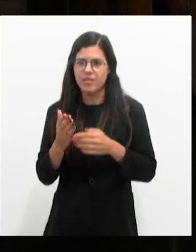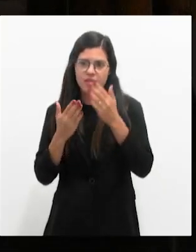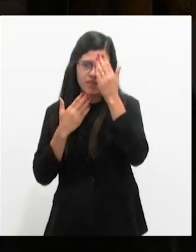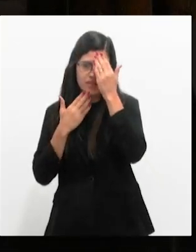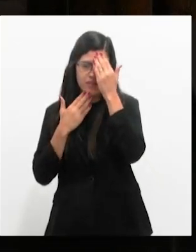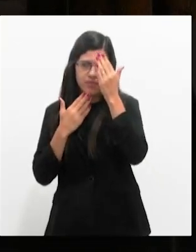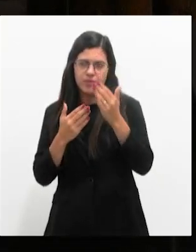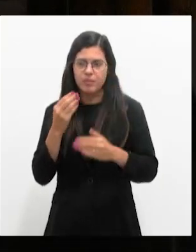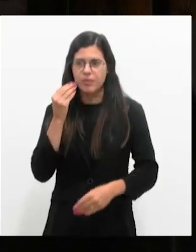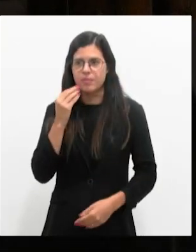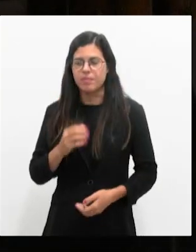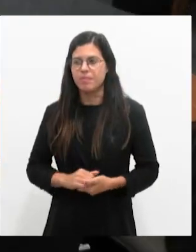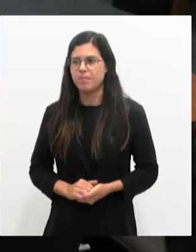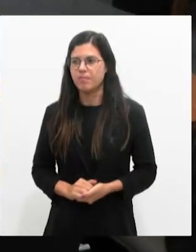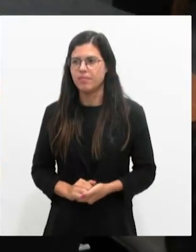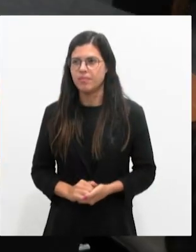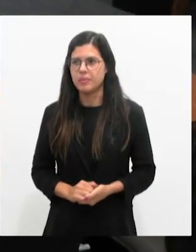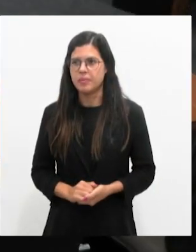Deus.